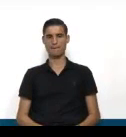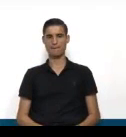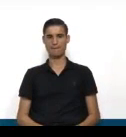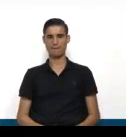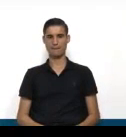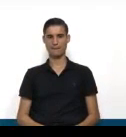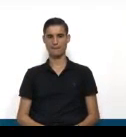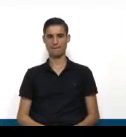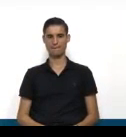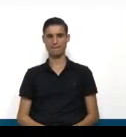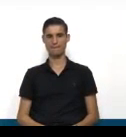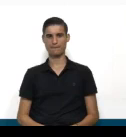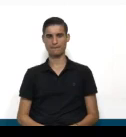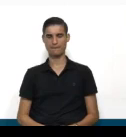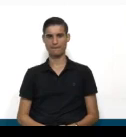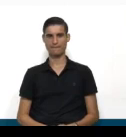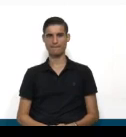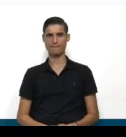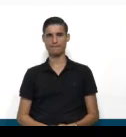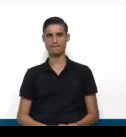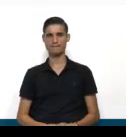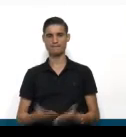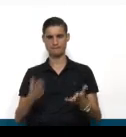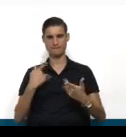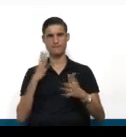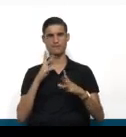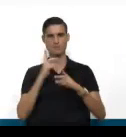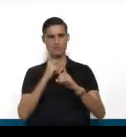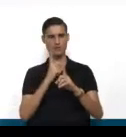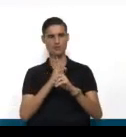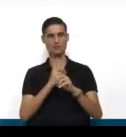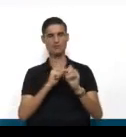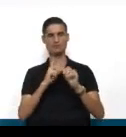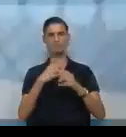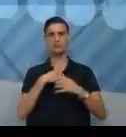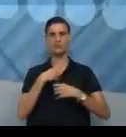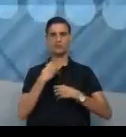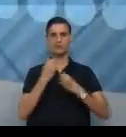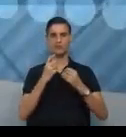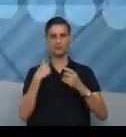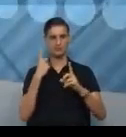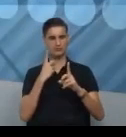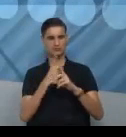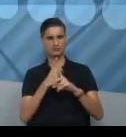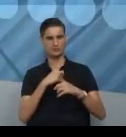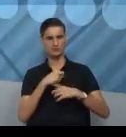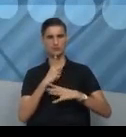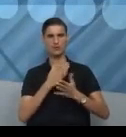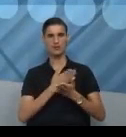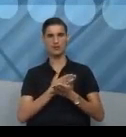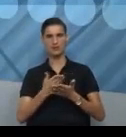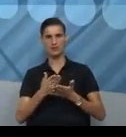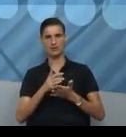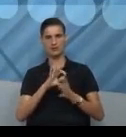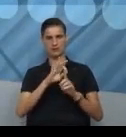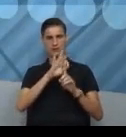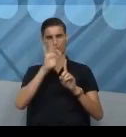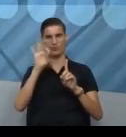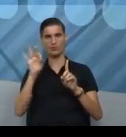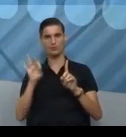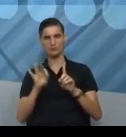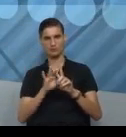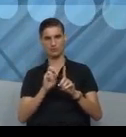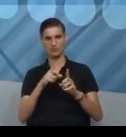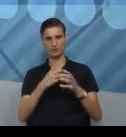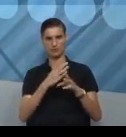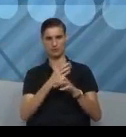Agora, nós temos a questão. Então, a gente já identificou as questões, como que a gente pode identificar as condições iniciais de contorno